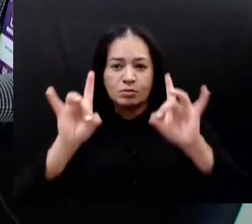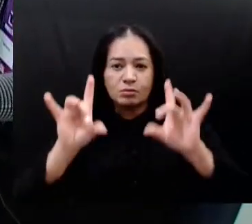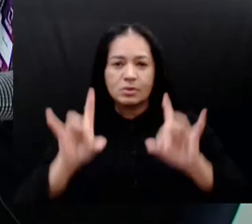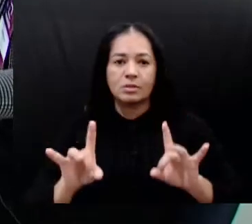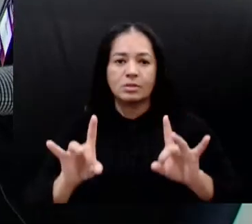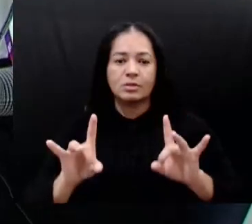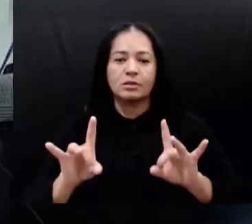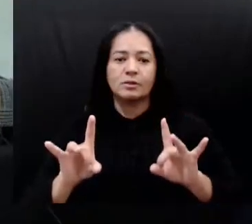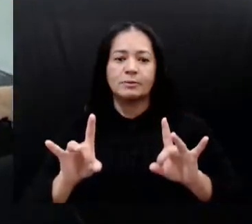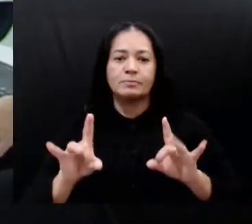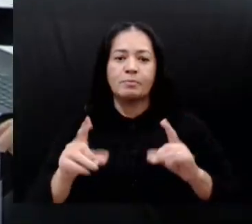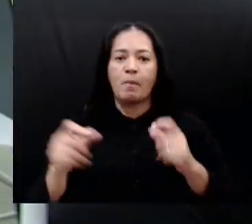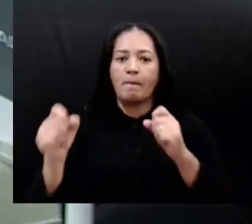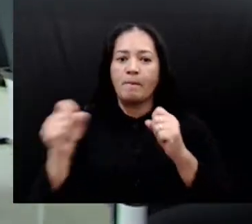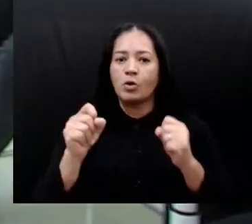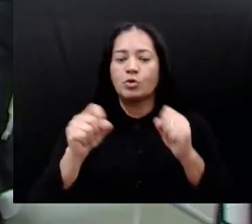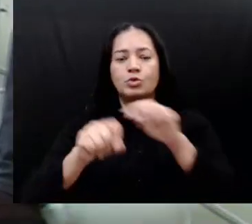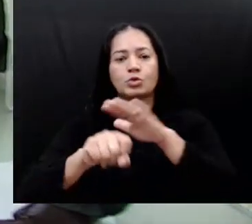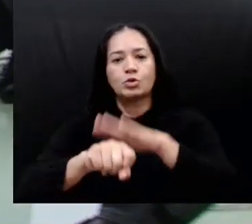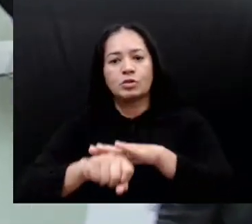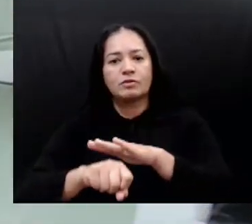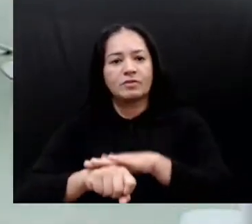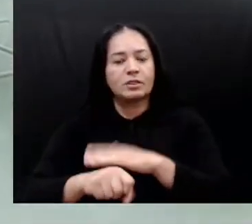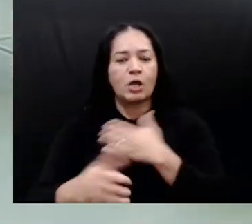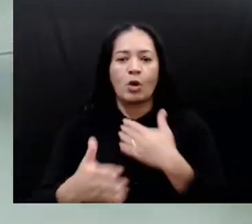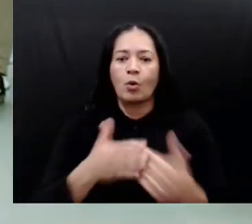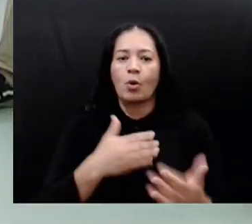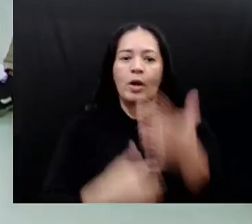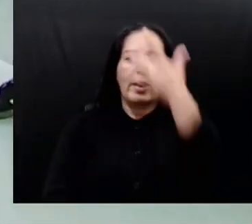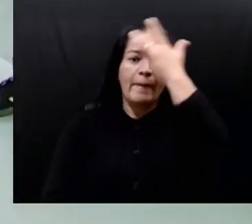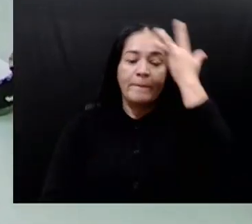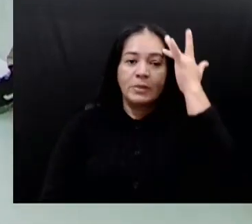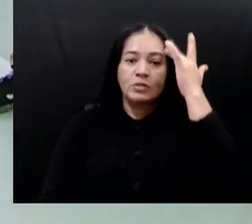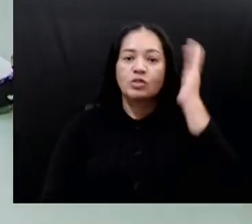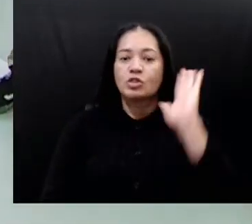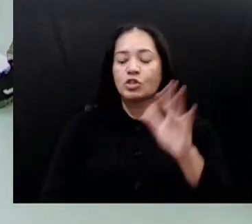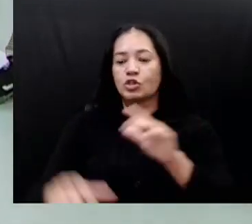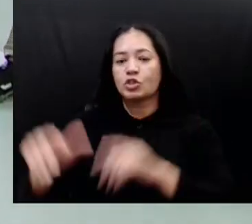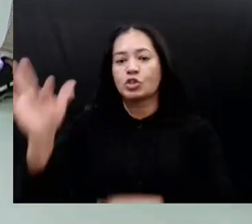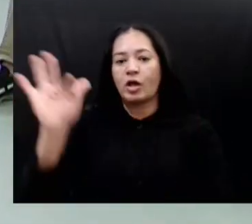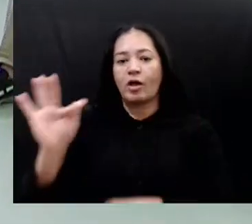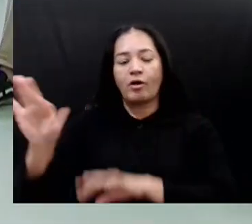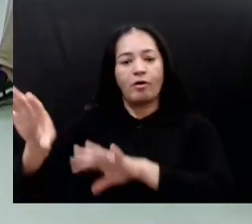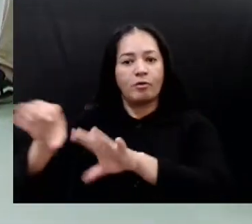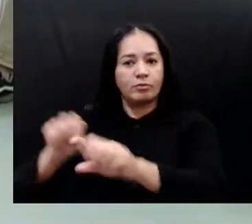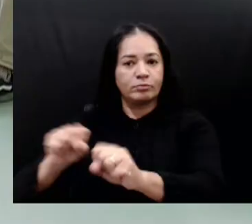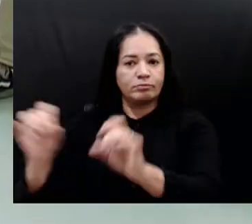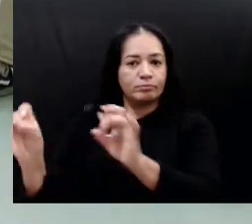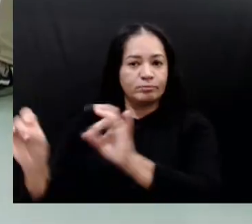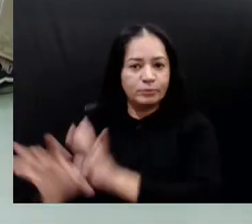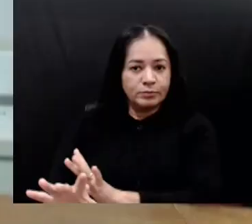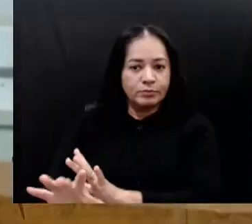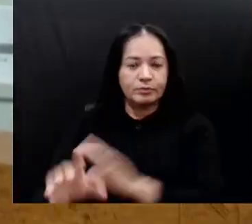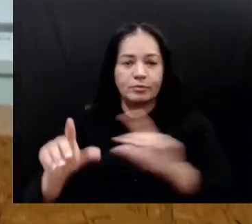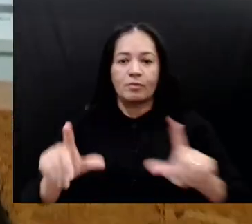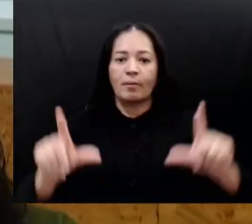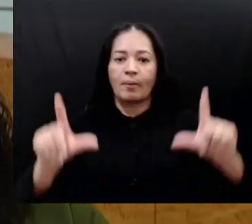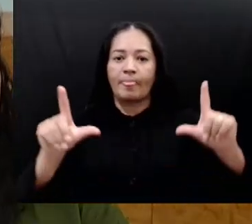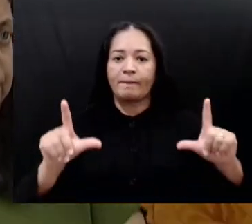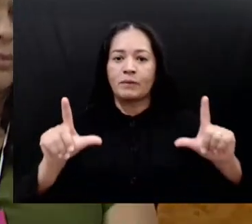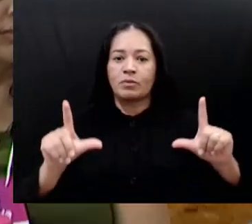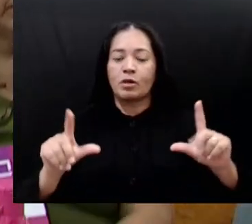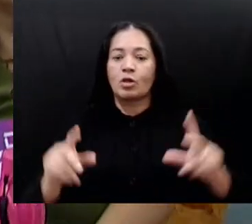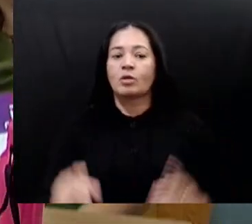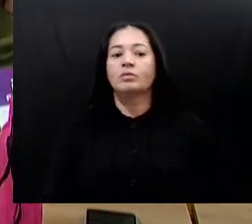ser feito por qualquer pessoa que tenha concluída uma graduação com diploma reconhecido pelo MEC, né? E